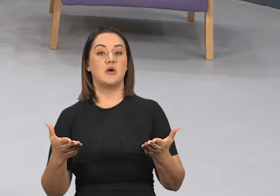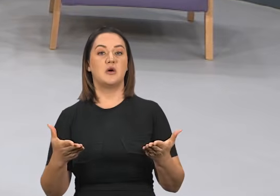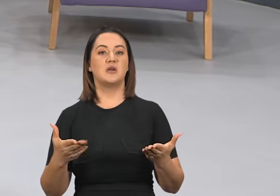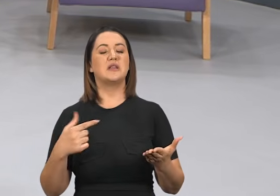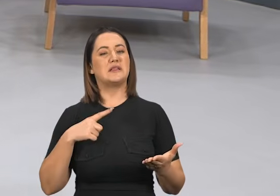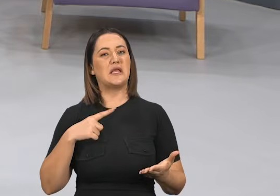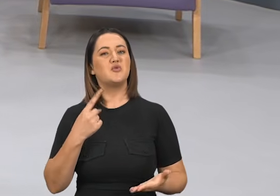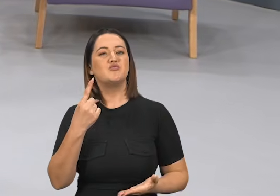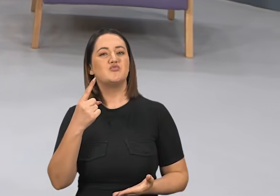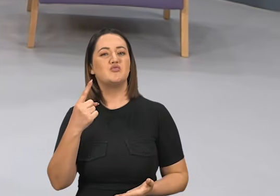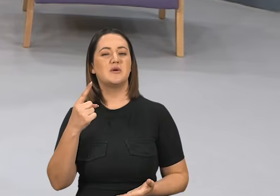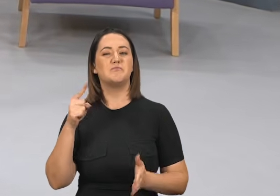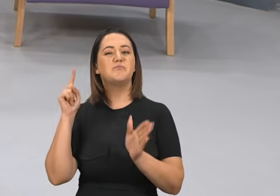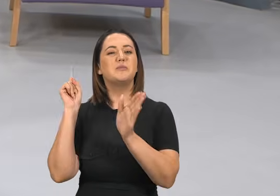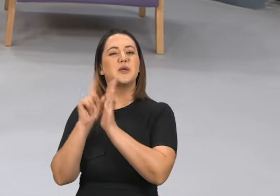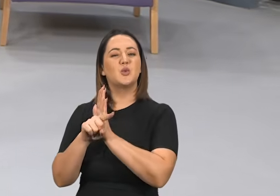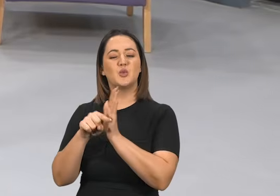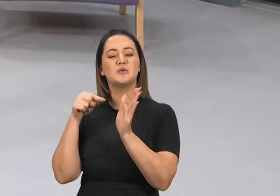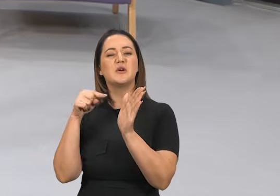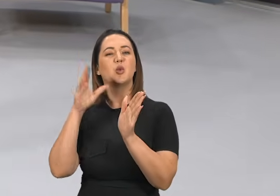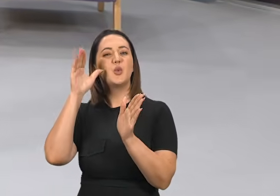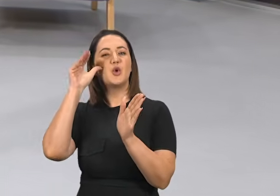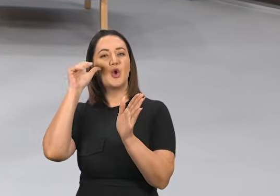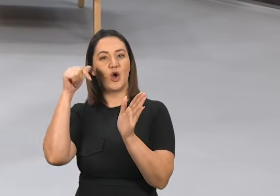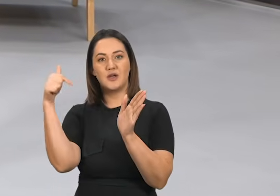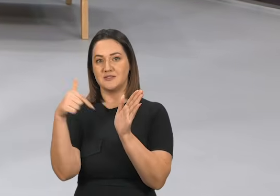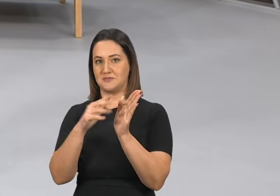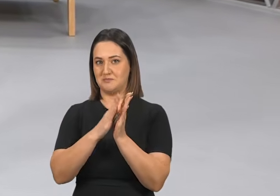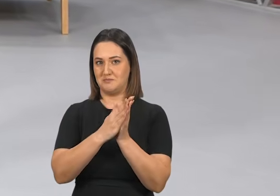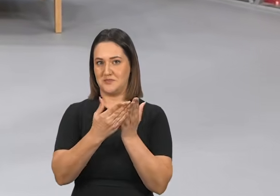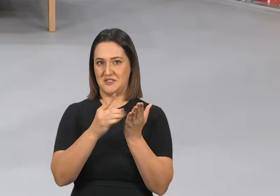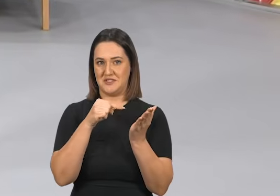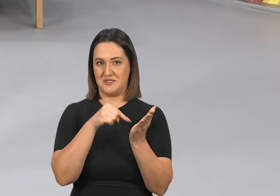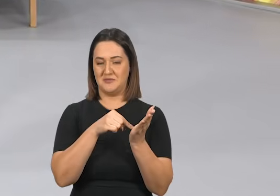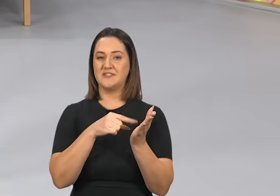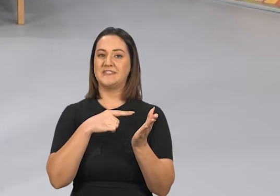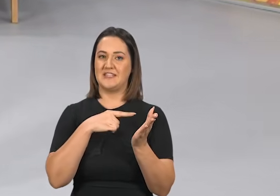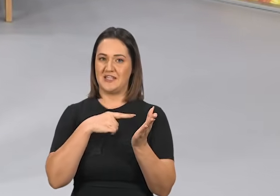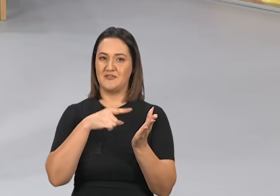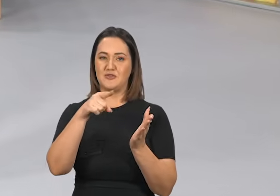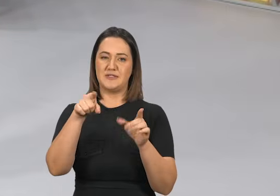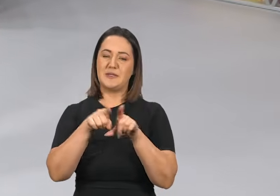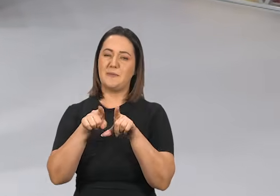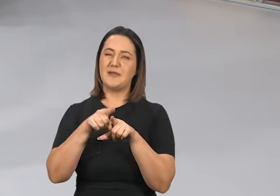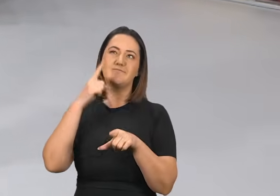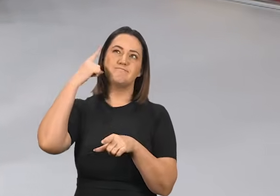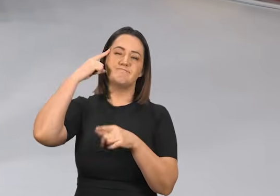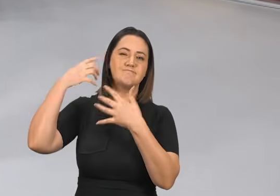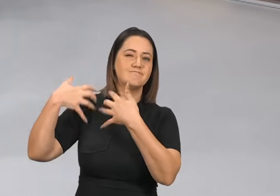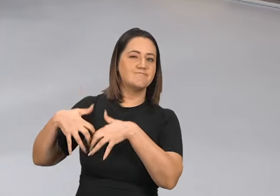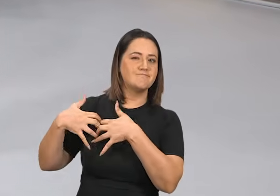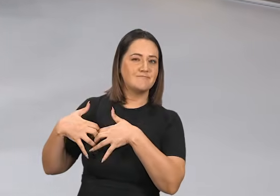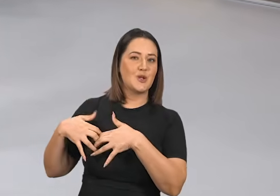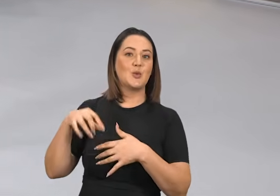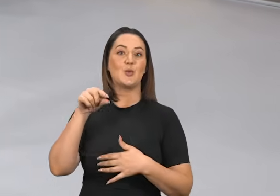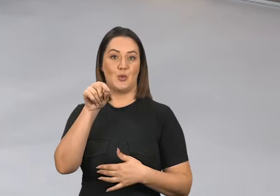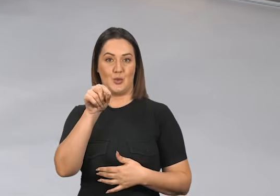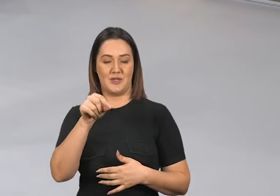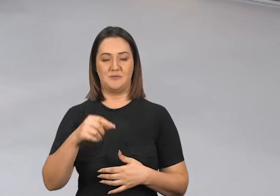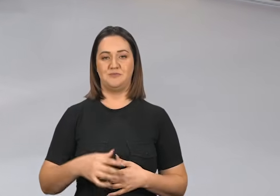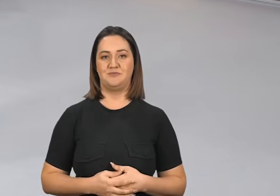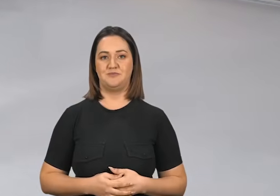Agora, tem uma pergunta muito curiosa. A pergunta curiosa está na Bíblia. E deve ser também a sua pergunta e a minha. Quer